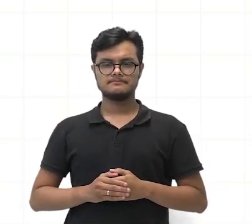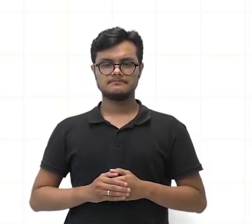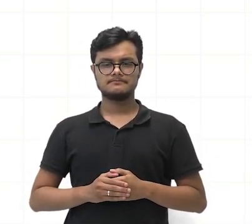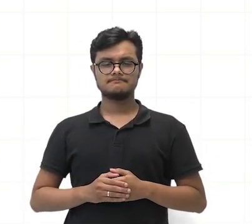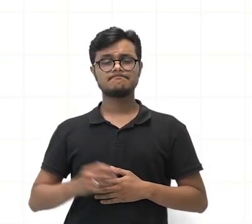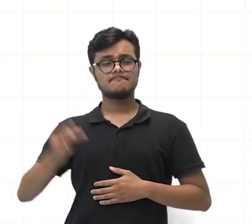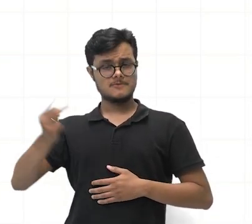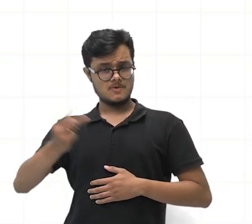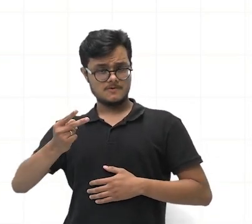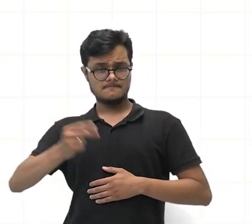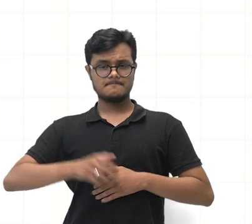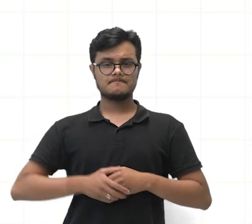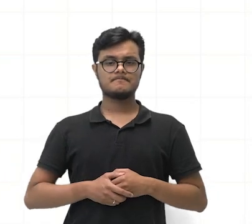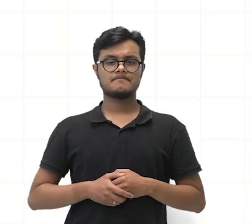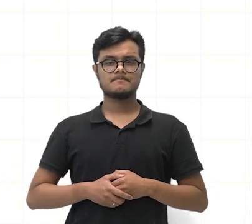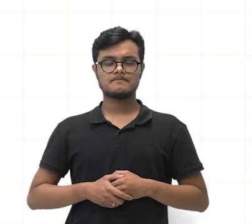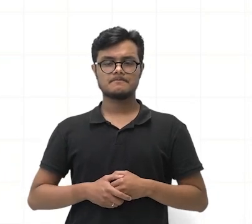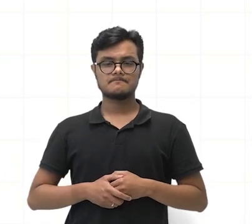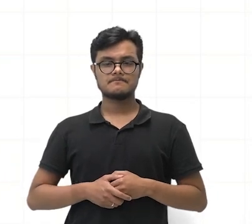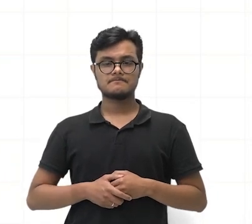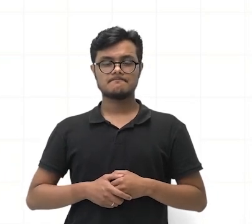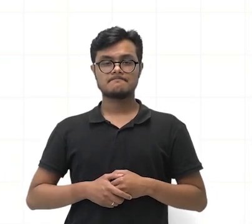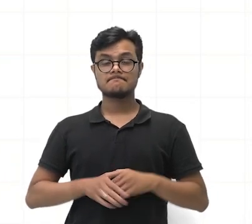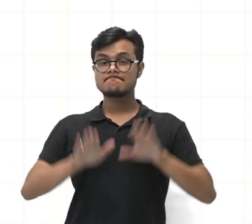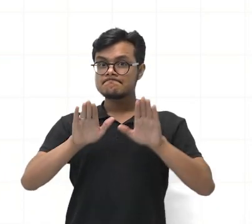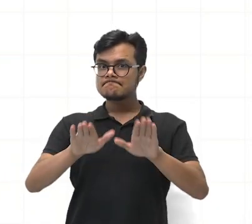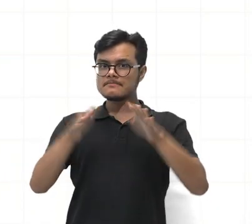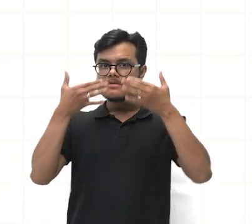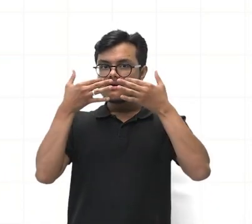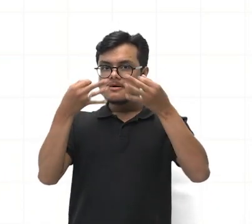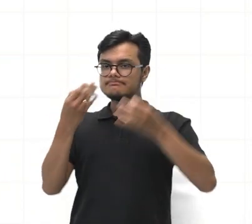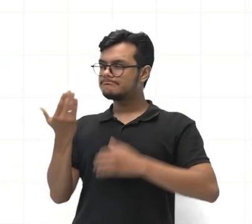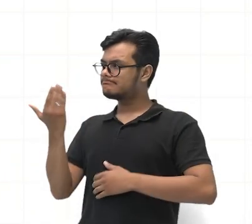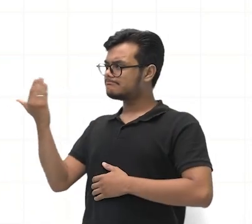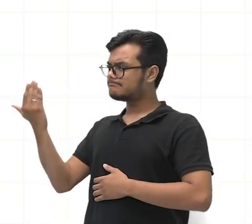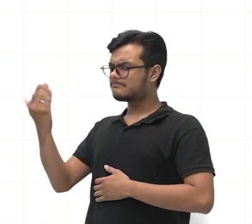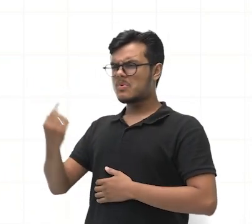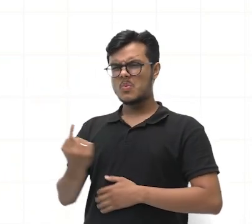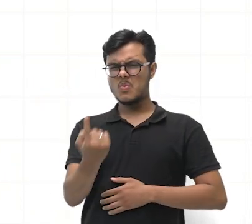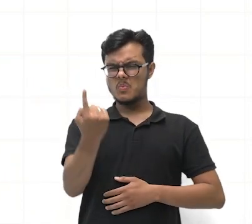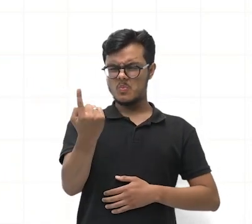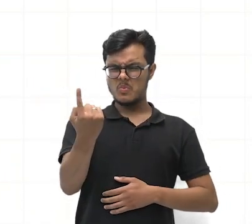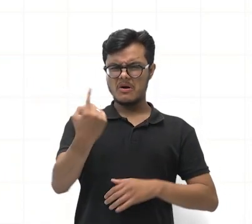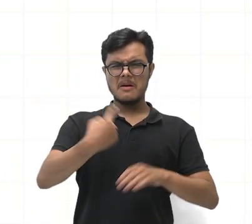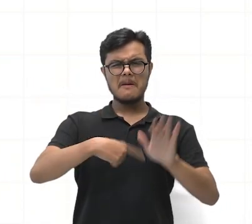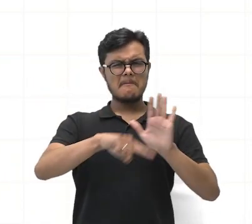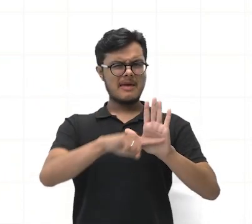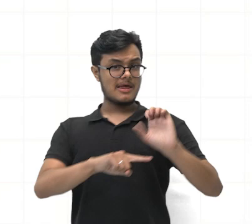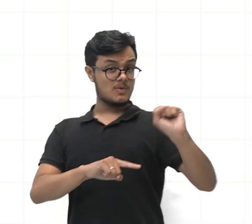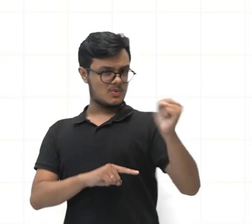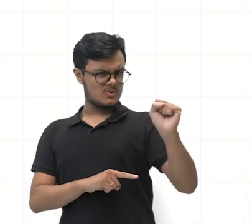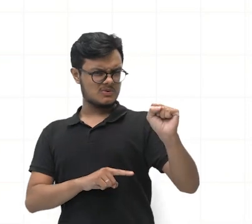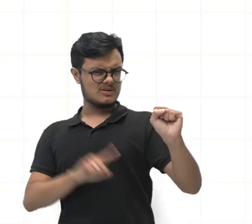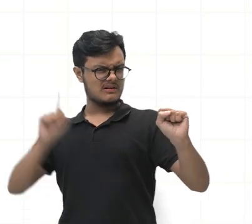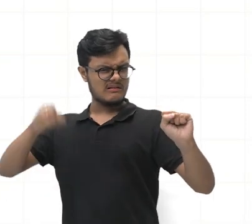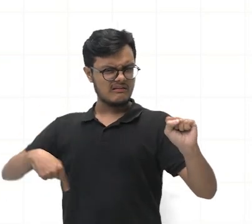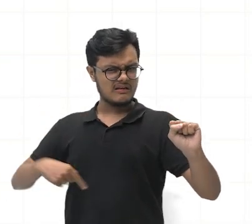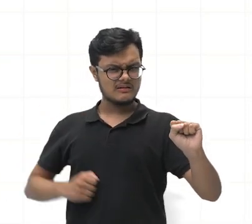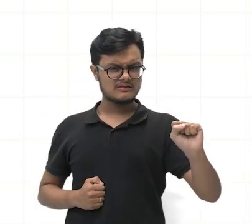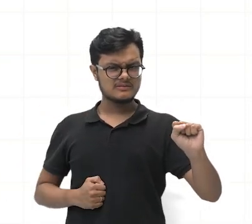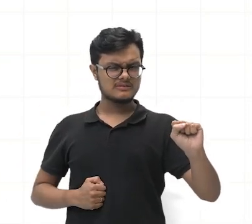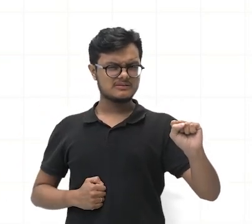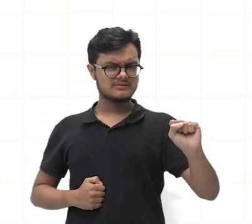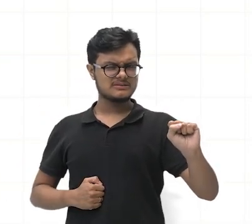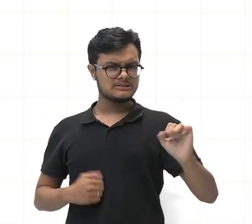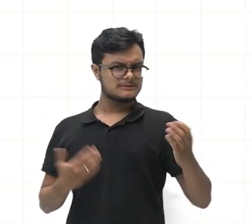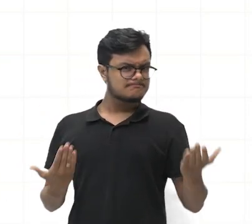é 2. Novamente, eu quero chamar a atenção aqui, ó. 1 menos 8. Lembra que em qualquer operação